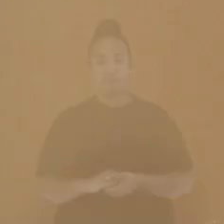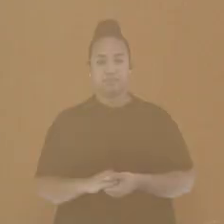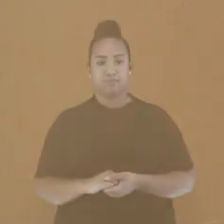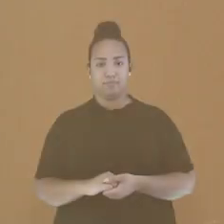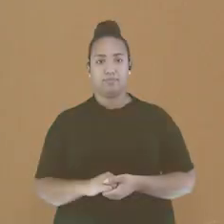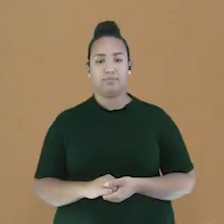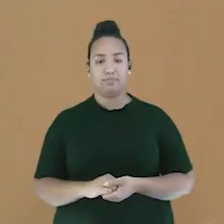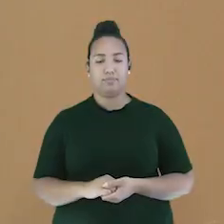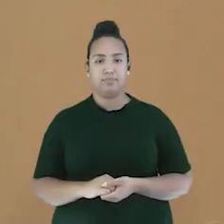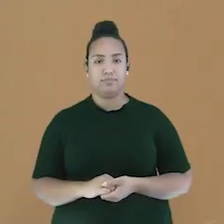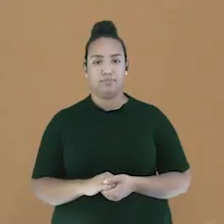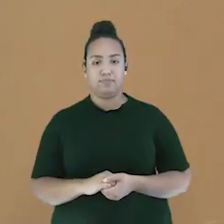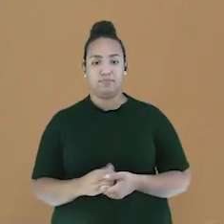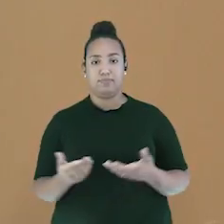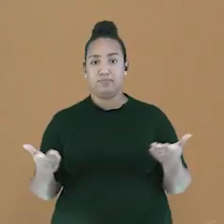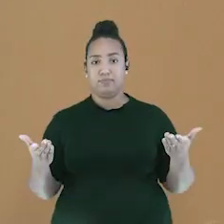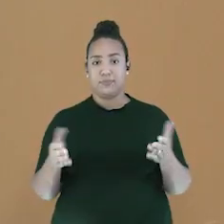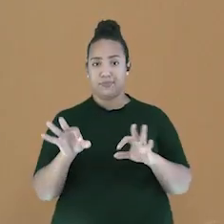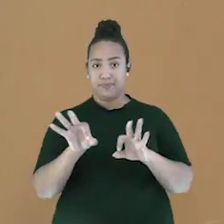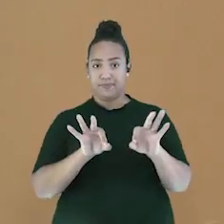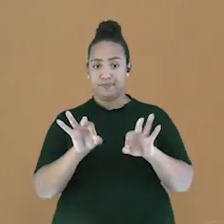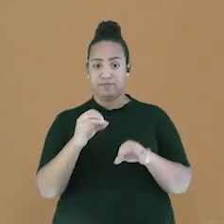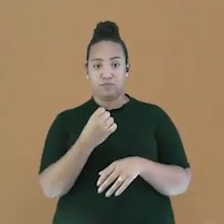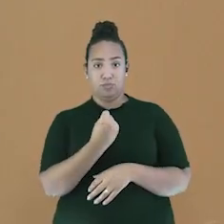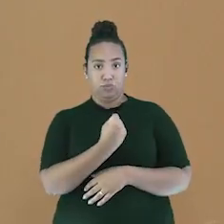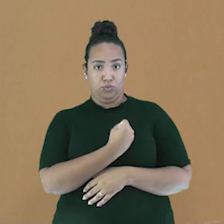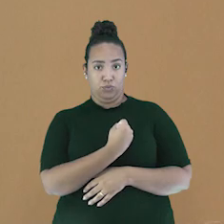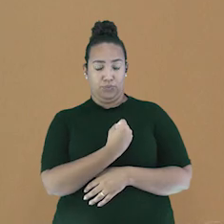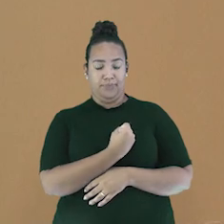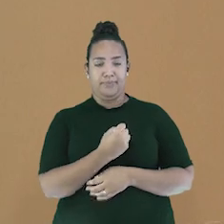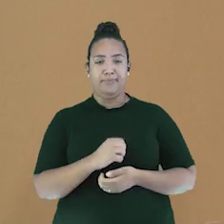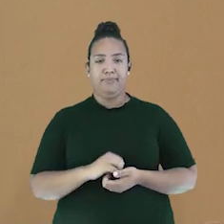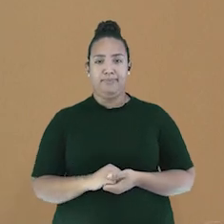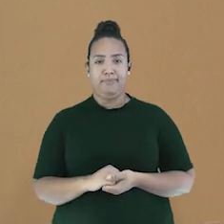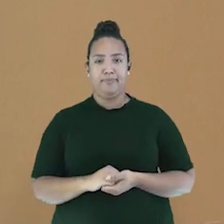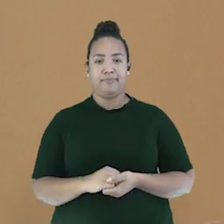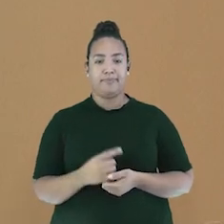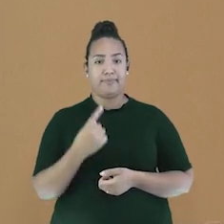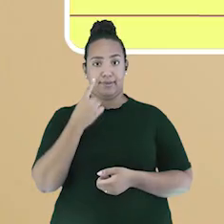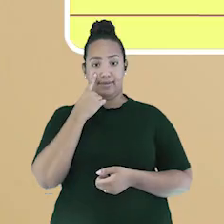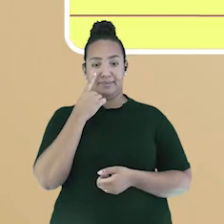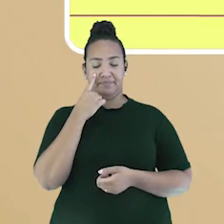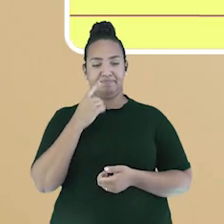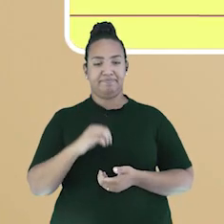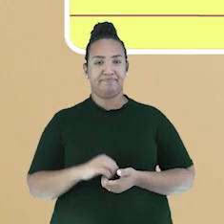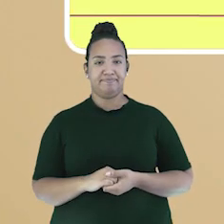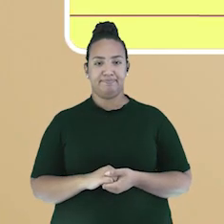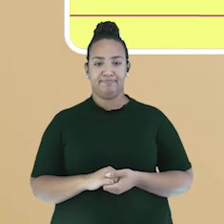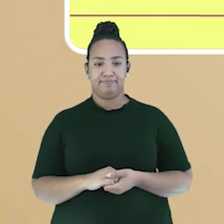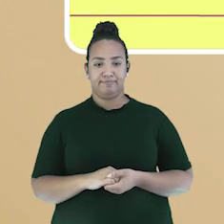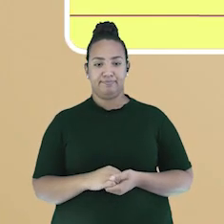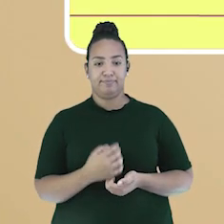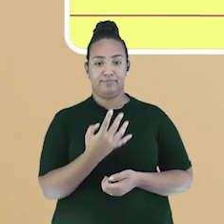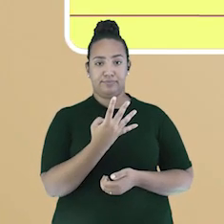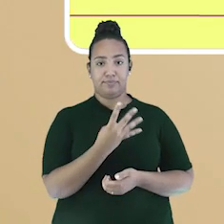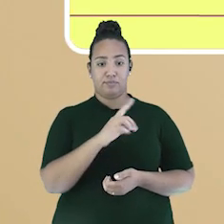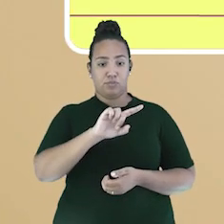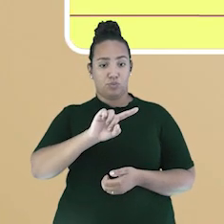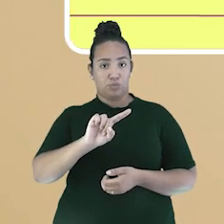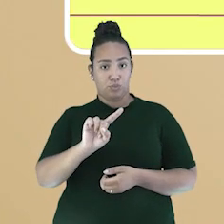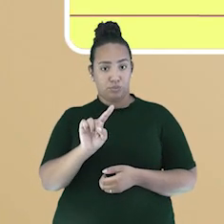vamos organizar esse número composto em partes veja comigo 4.000 unidades